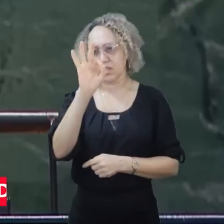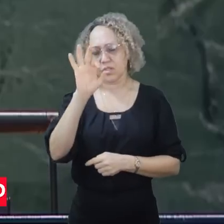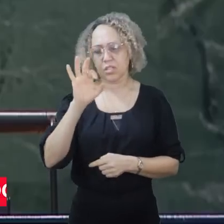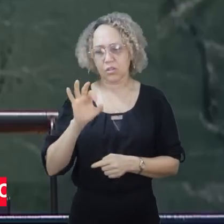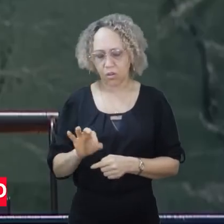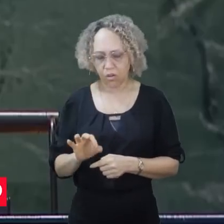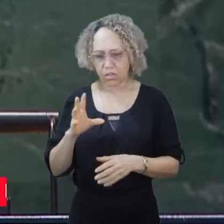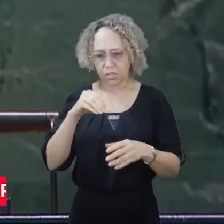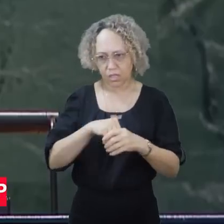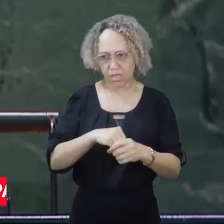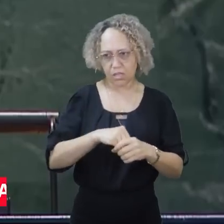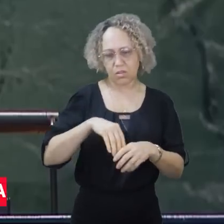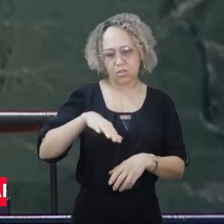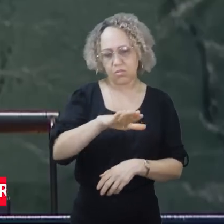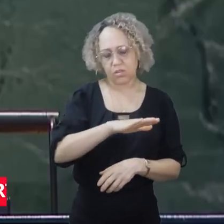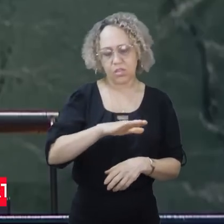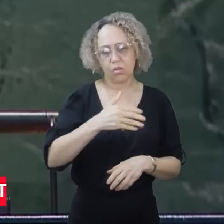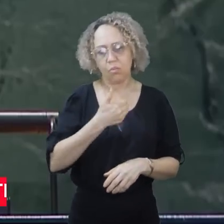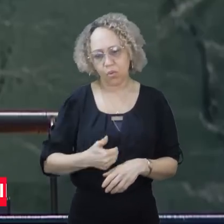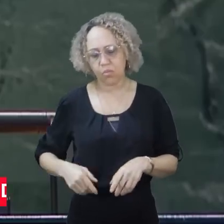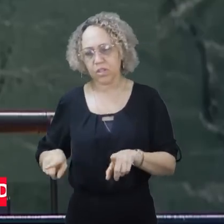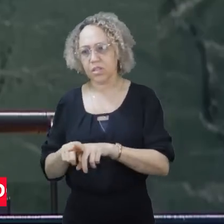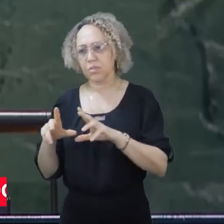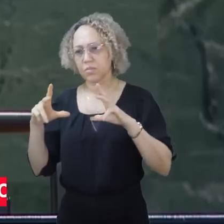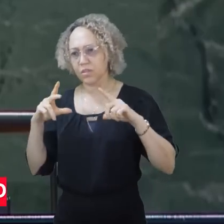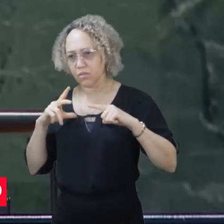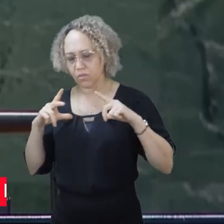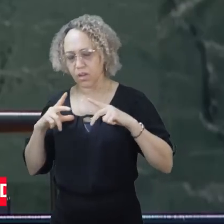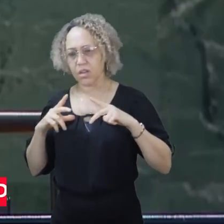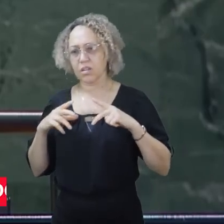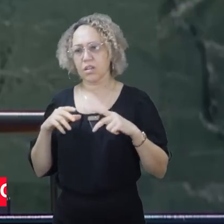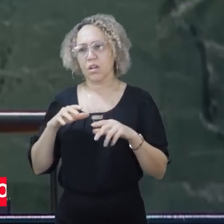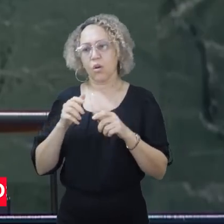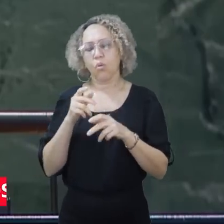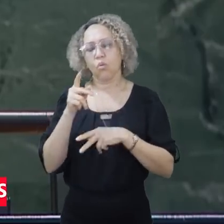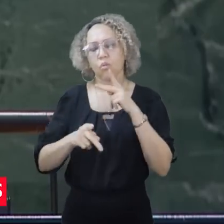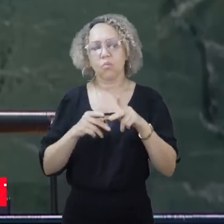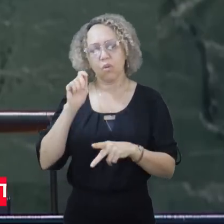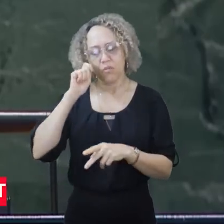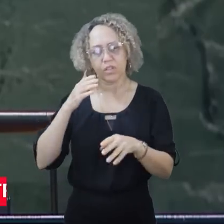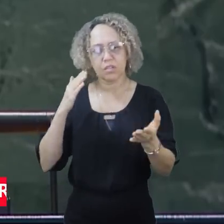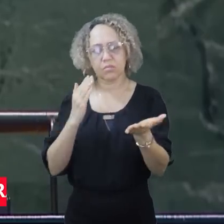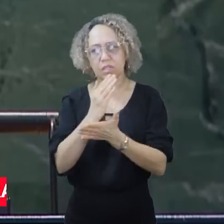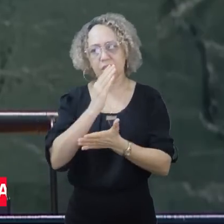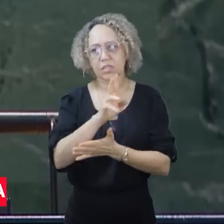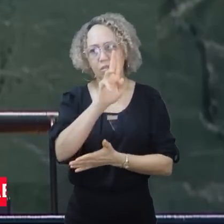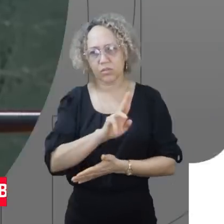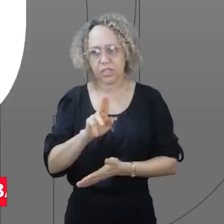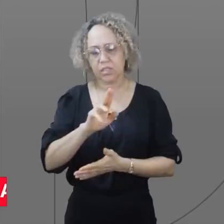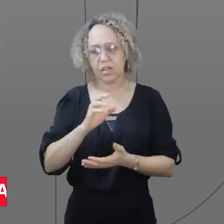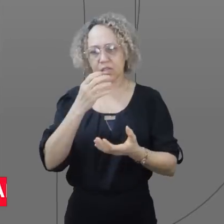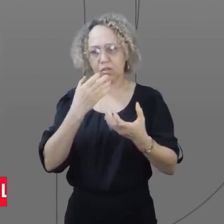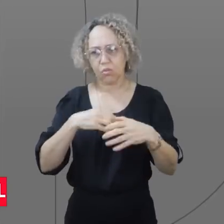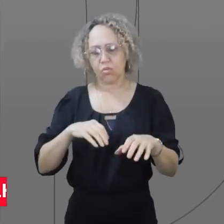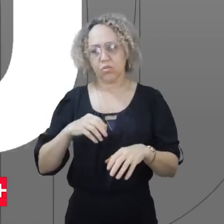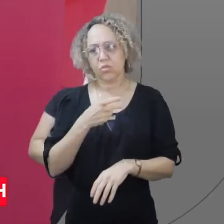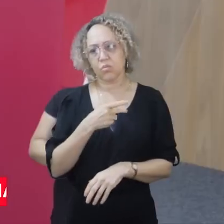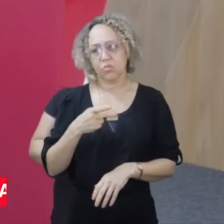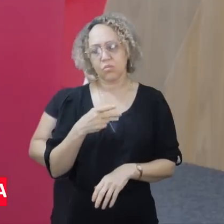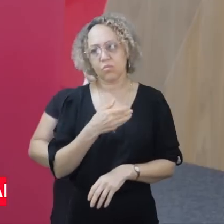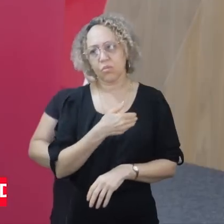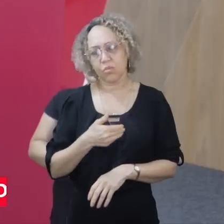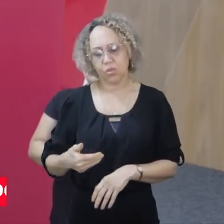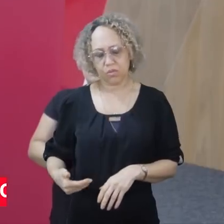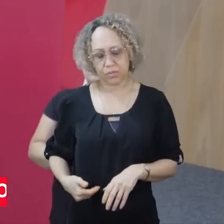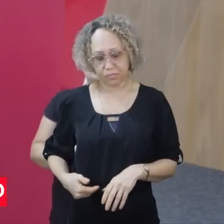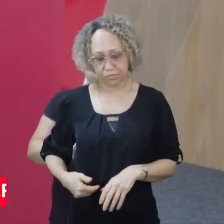privado, ampliando o acesso da população negra às universidades, aos concursos públicos e à economia digital.